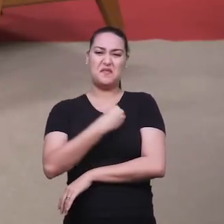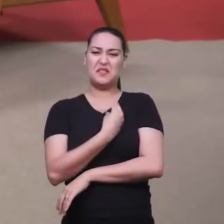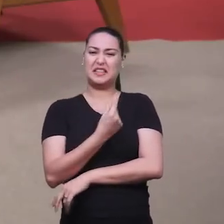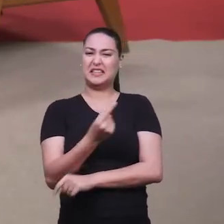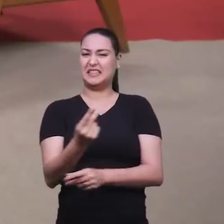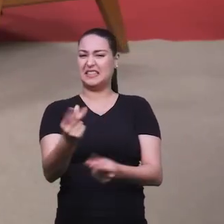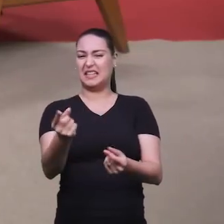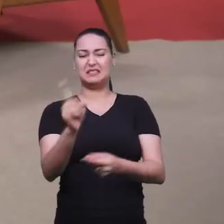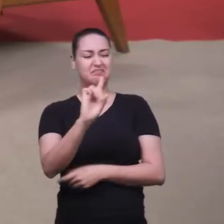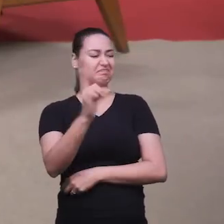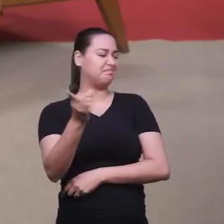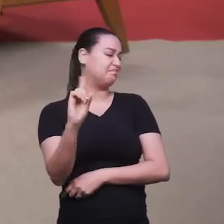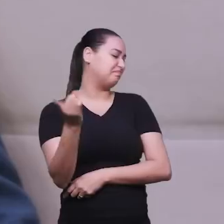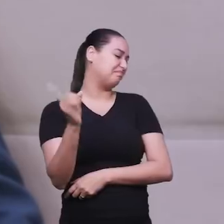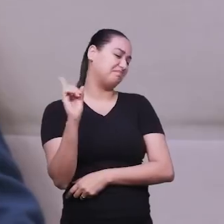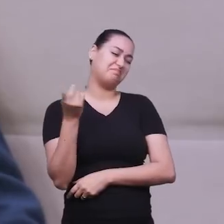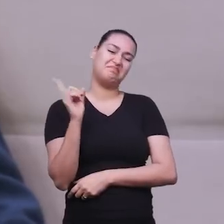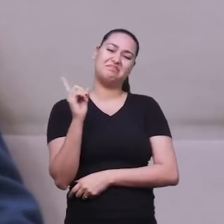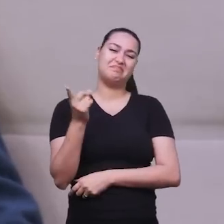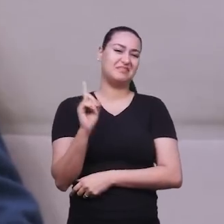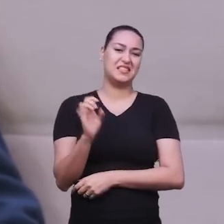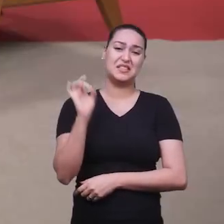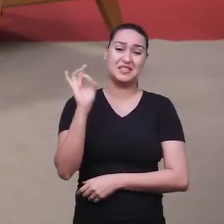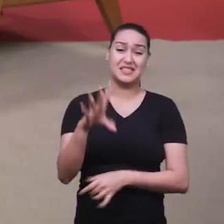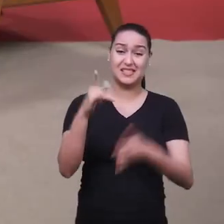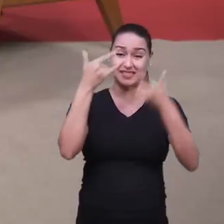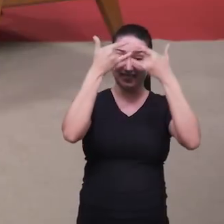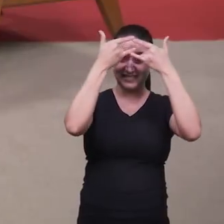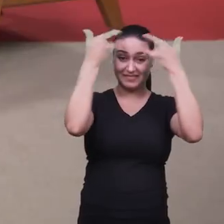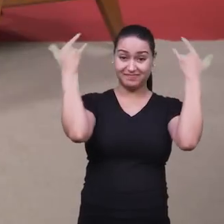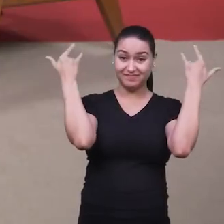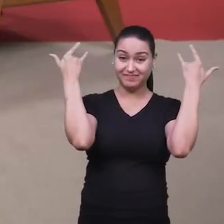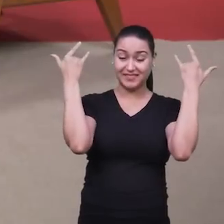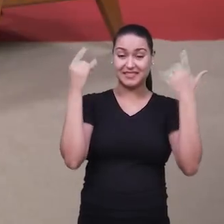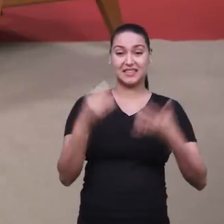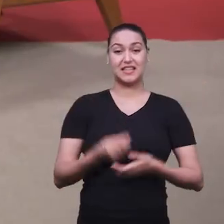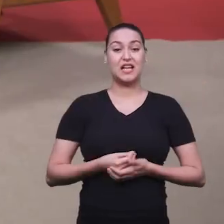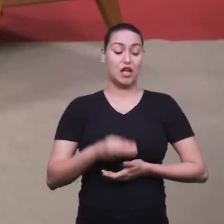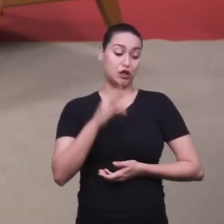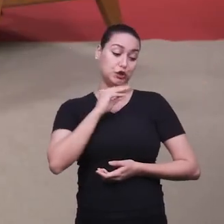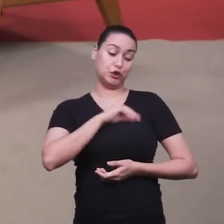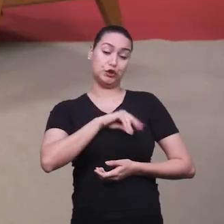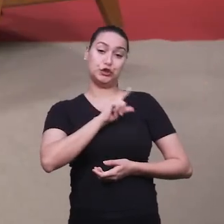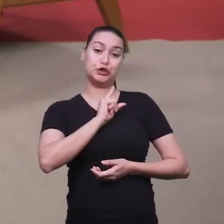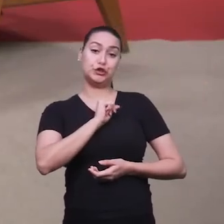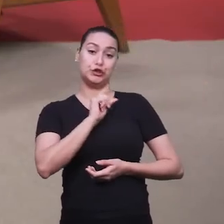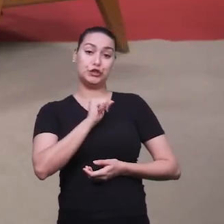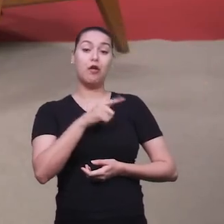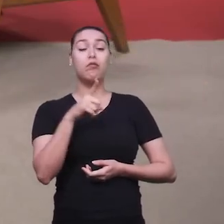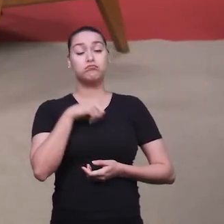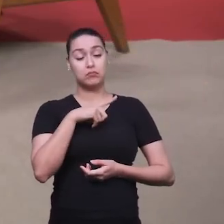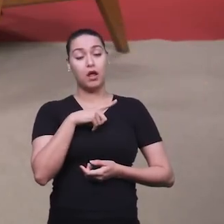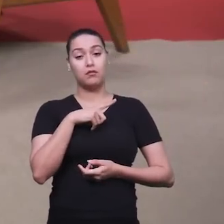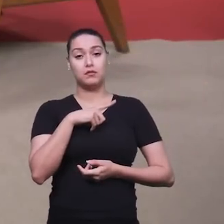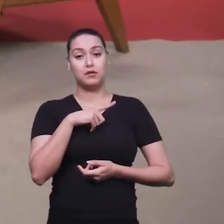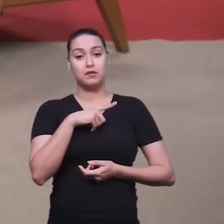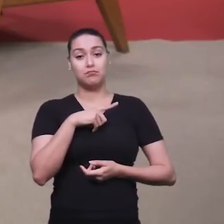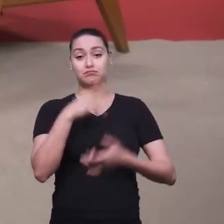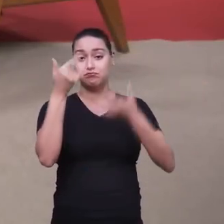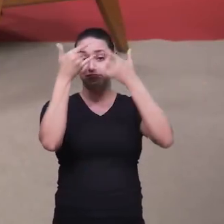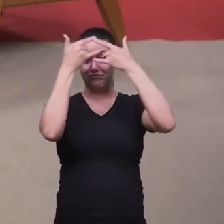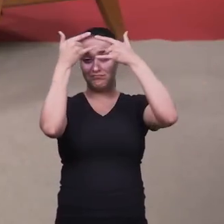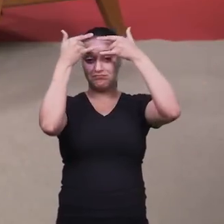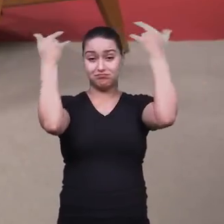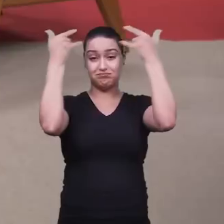eternidade, ele não pensa na vida eterna. E pode ser literalmente alguém que de alguma forma tinha um ganho.